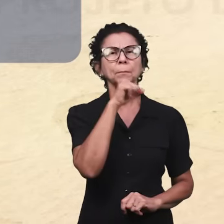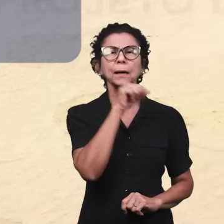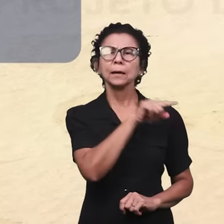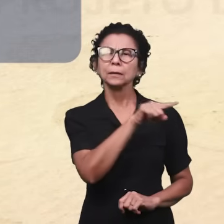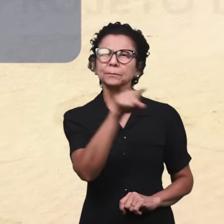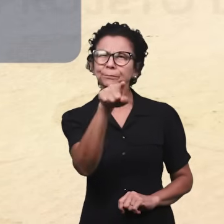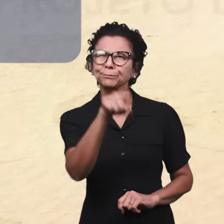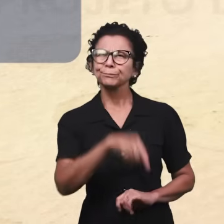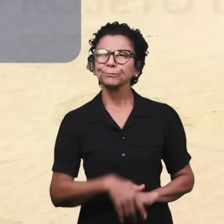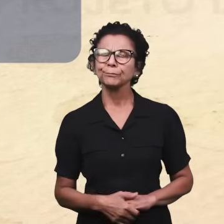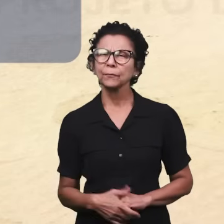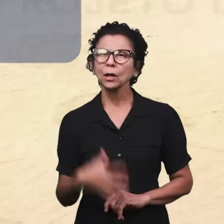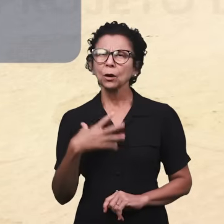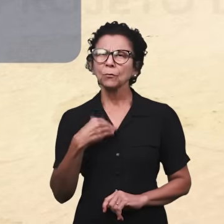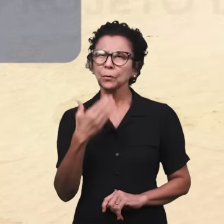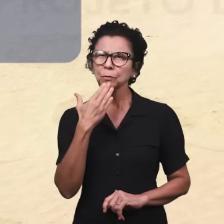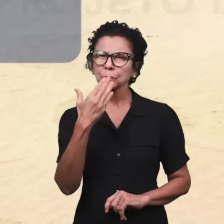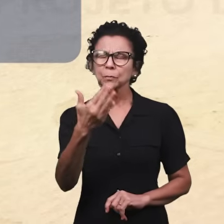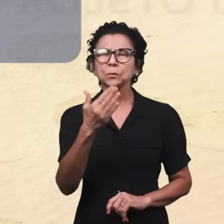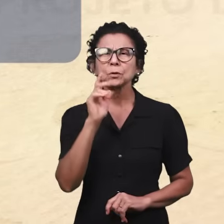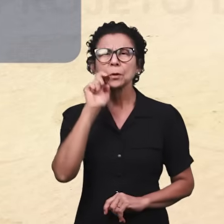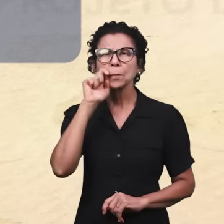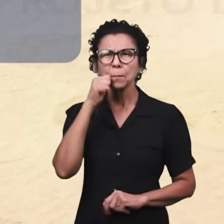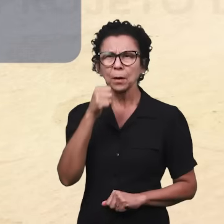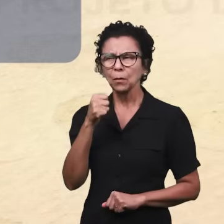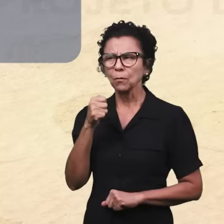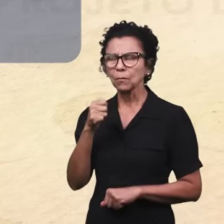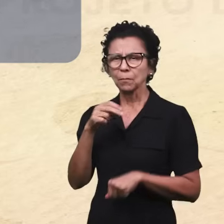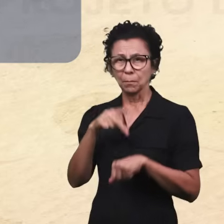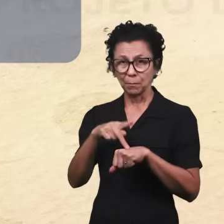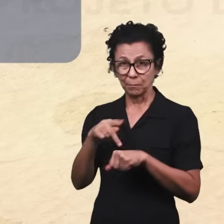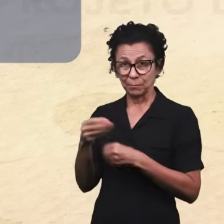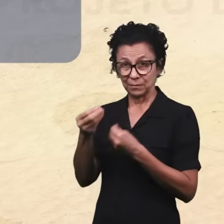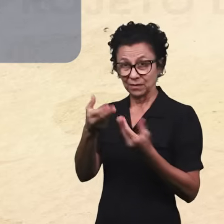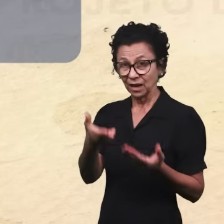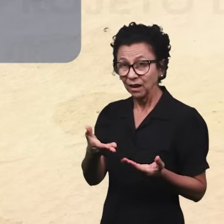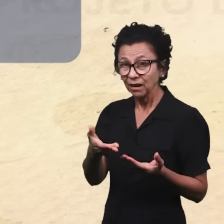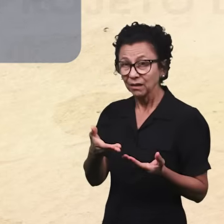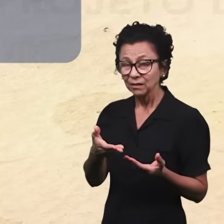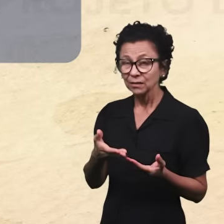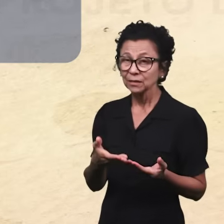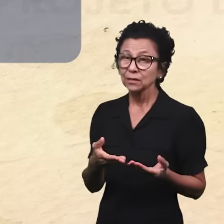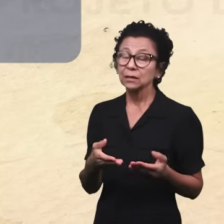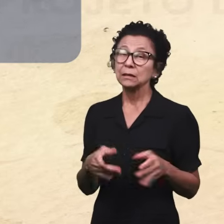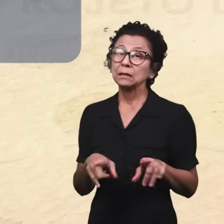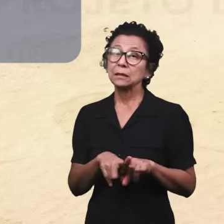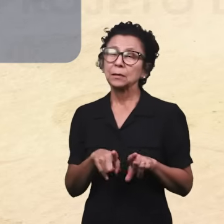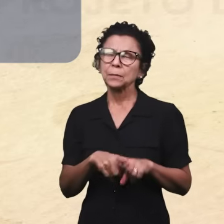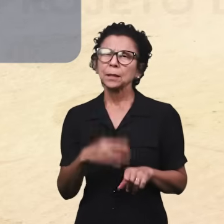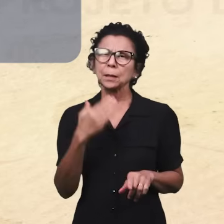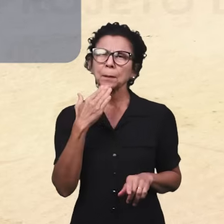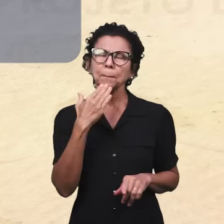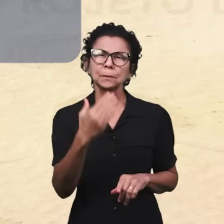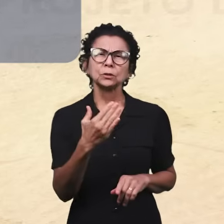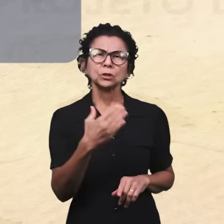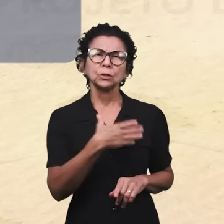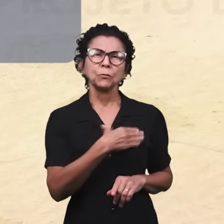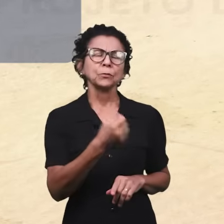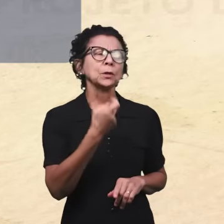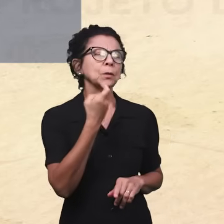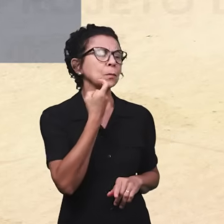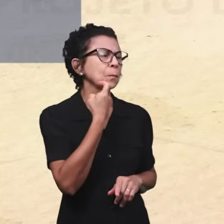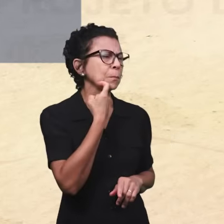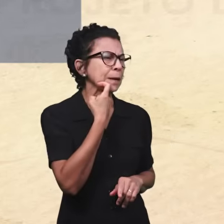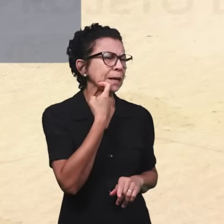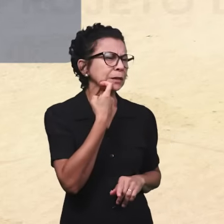que, se o filho lhe pedir pão, lhe dará uma pedra? Ou também, se lhe pedir peixe, lhe dará